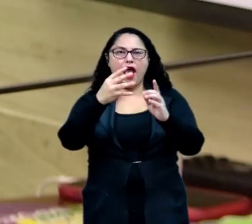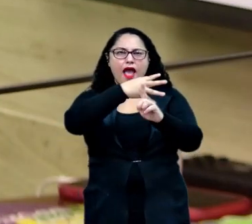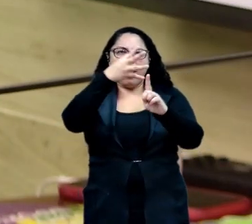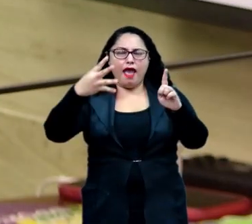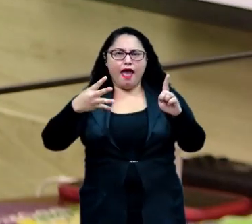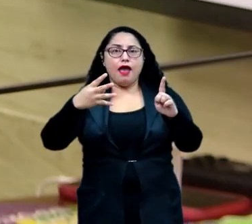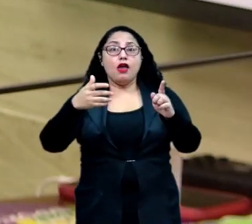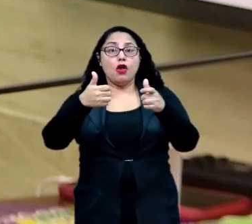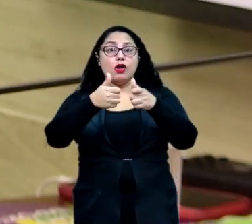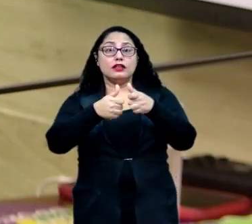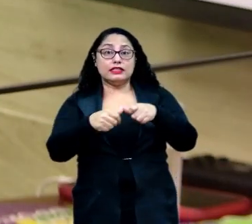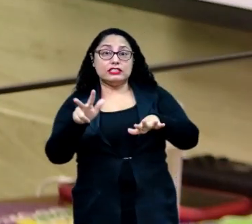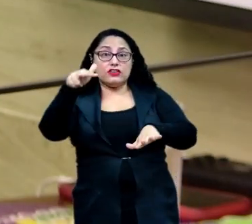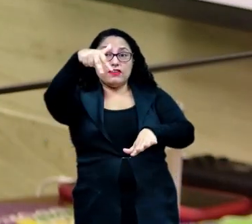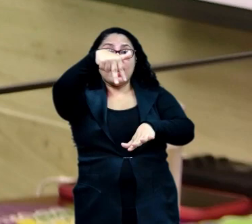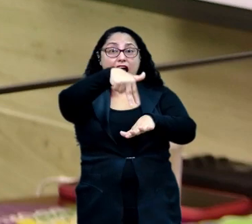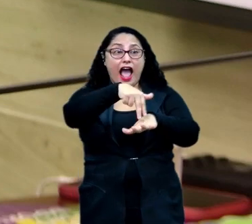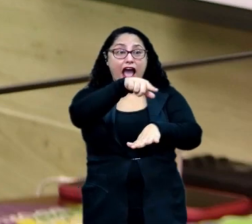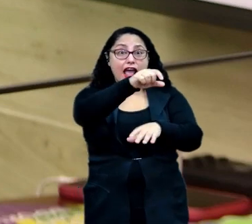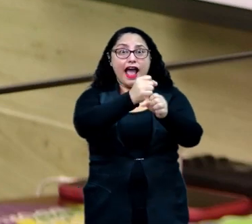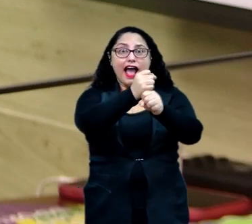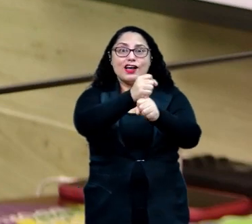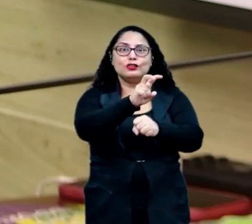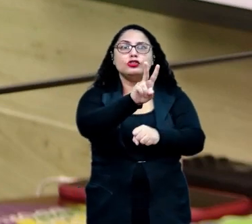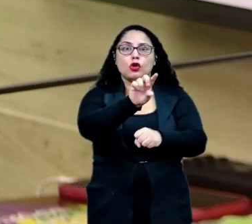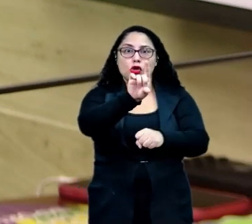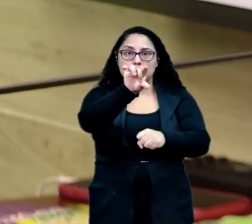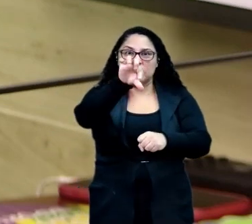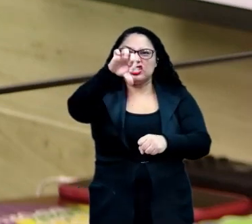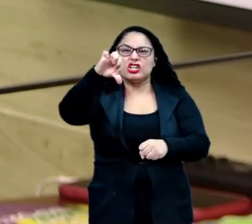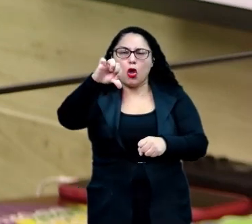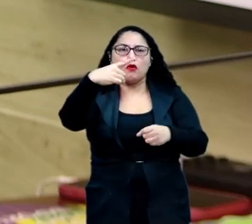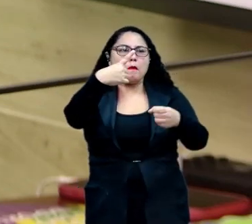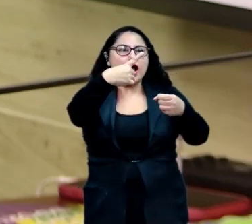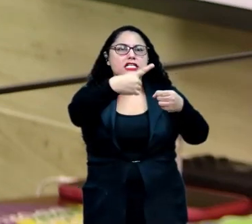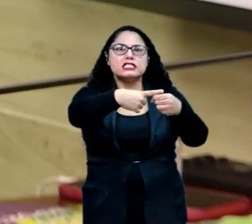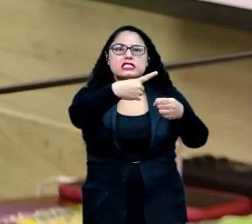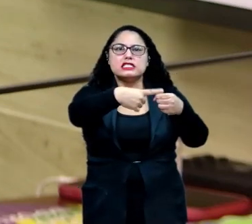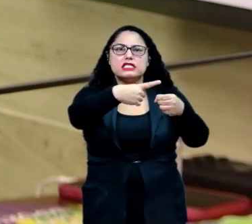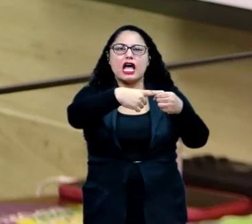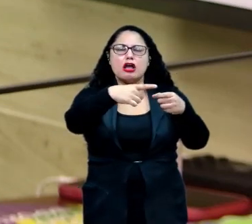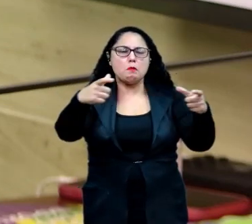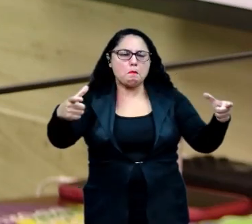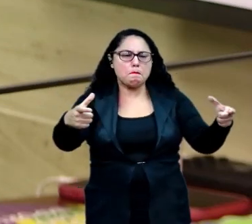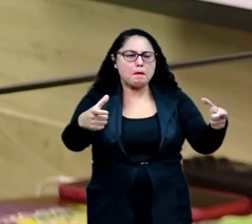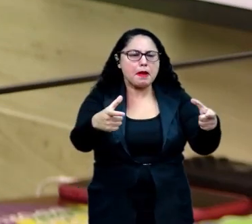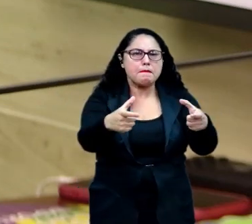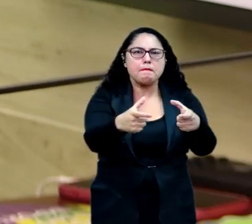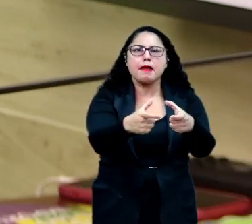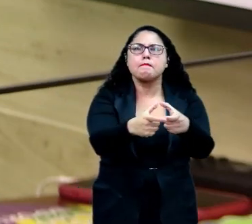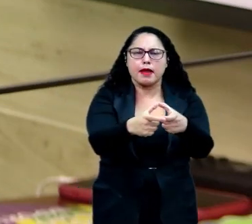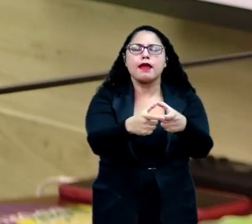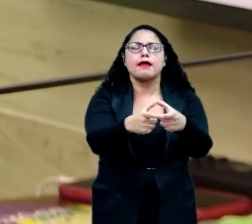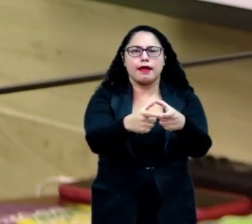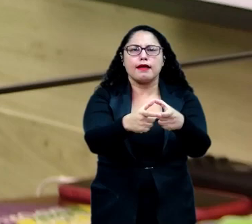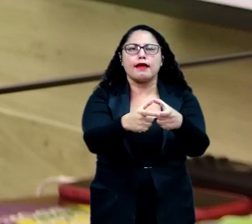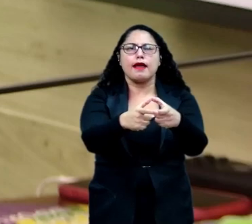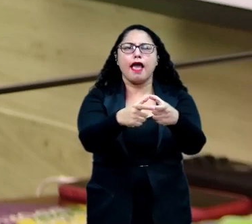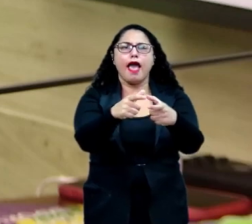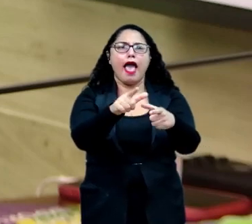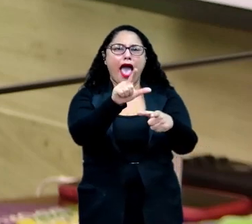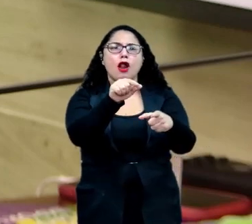eu estive lá em Stonewall em 2019, e Stonewall é um lugar extremamente pequeno, mas era um